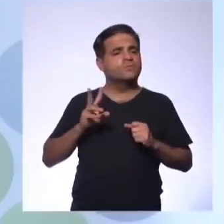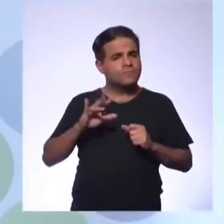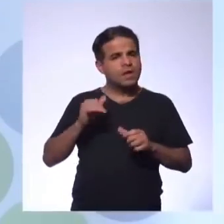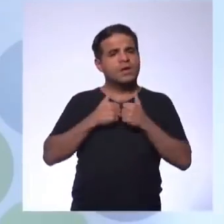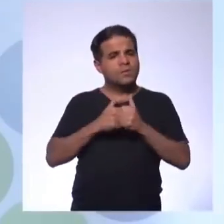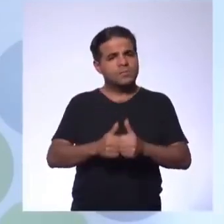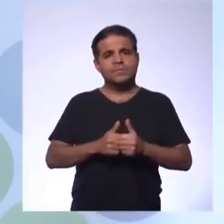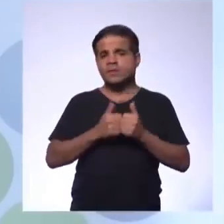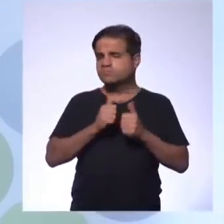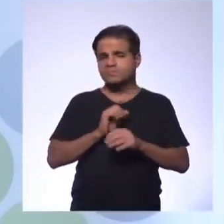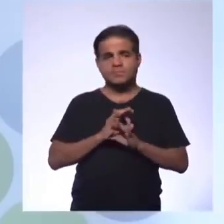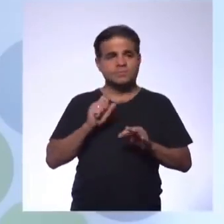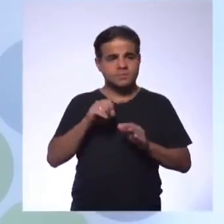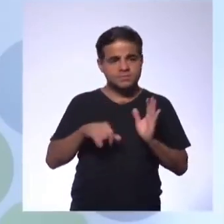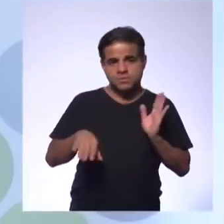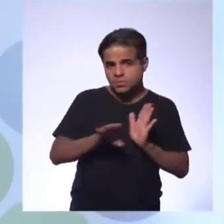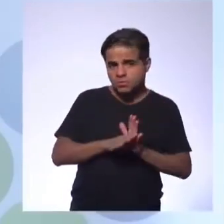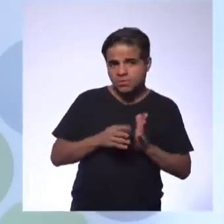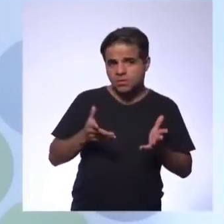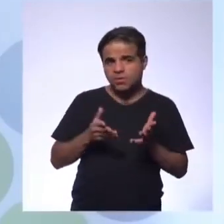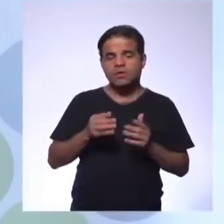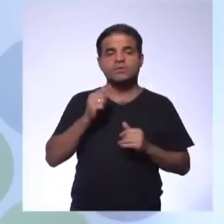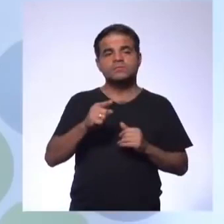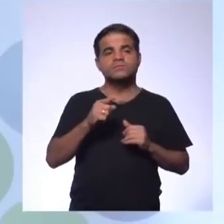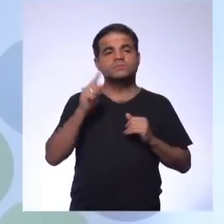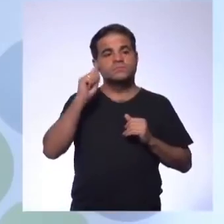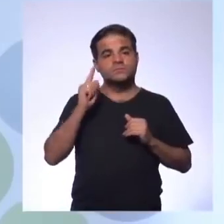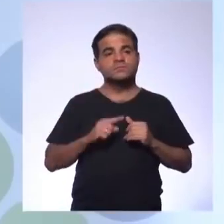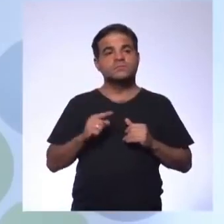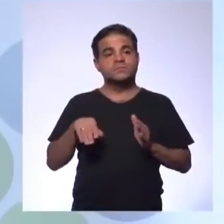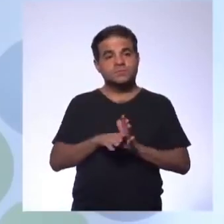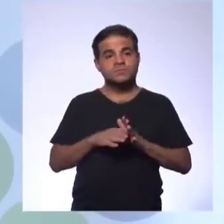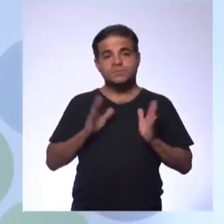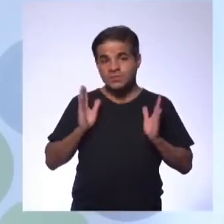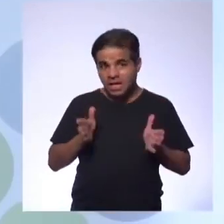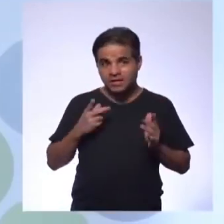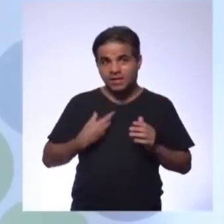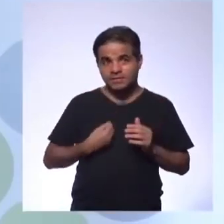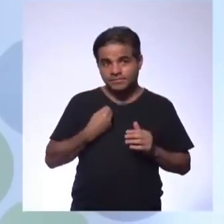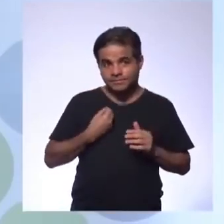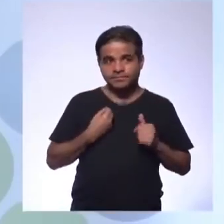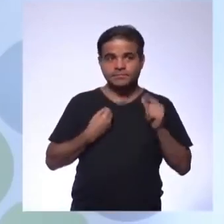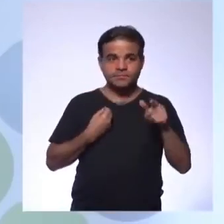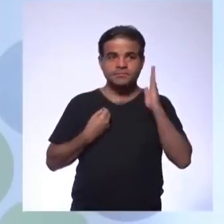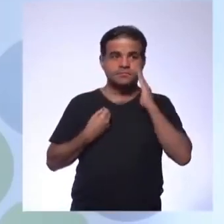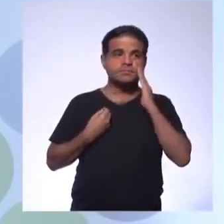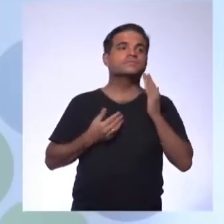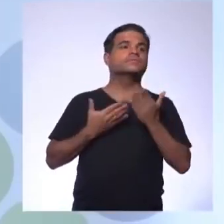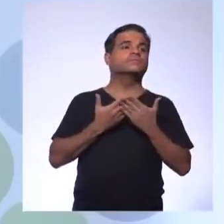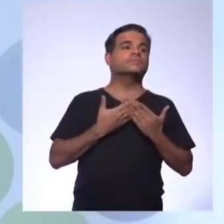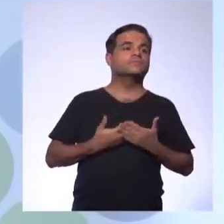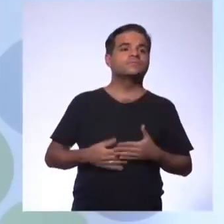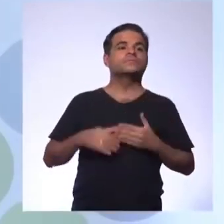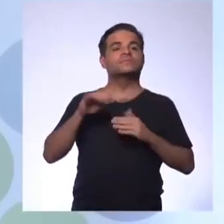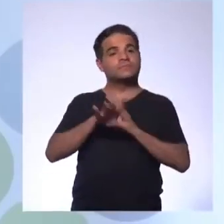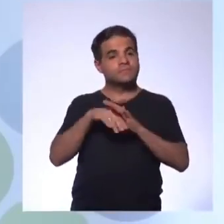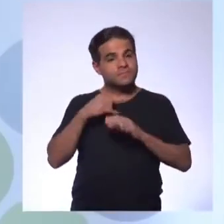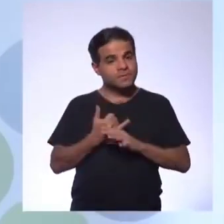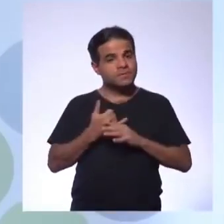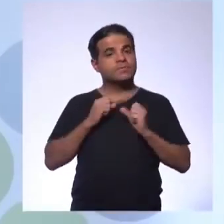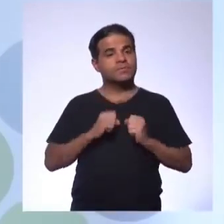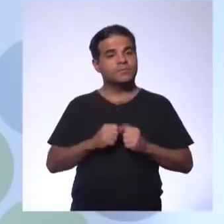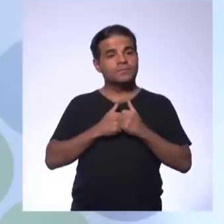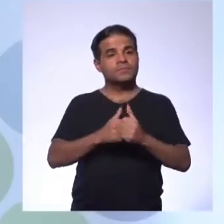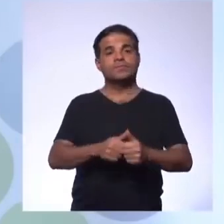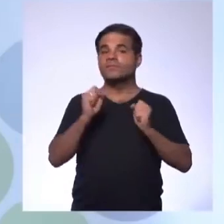de boa. Mas se você chegou agora, você já sabe. Você não sabe? Não. Você já está aqui, você já sabe. As aulas estão no YouTube, você pode